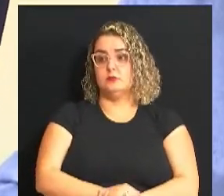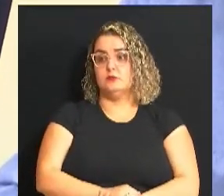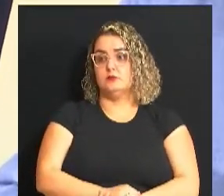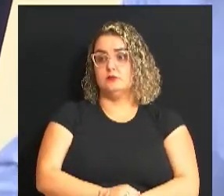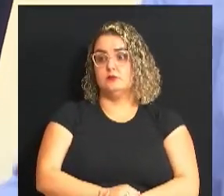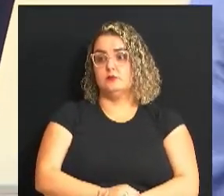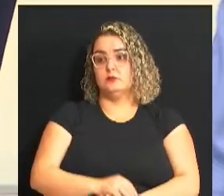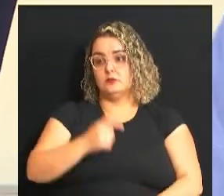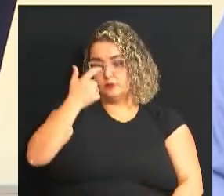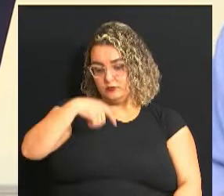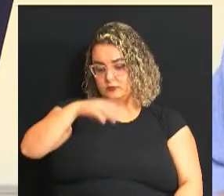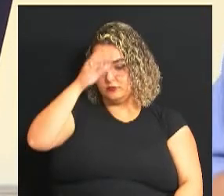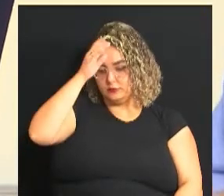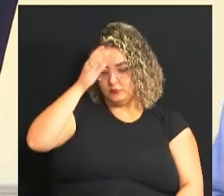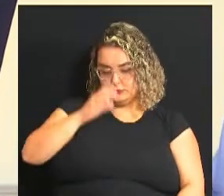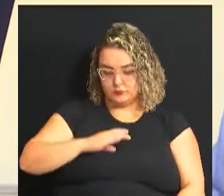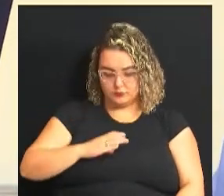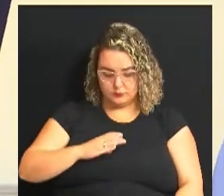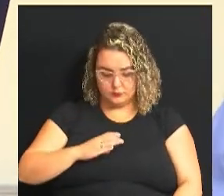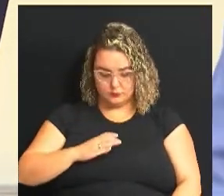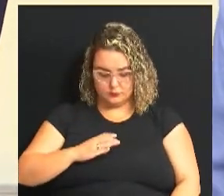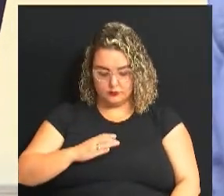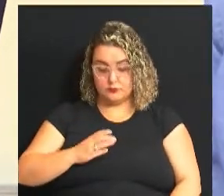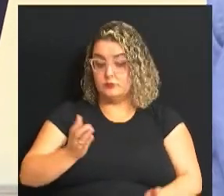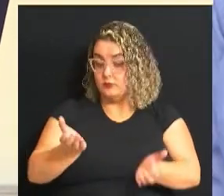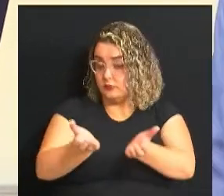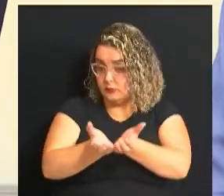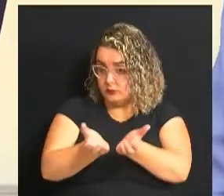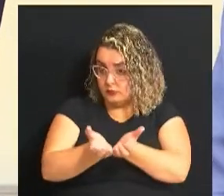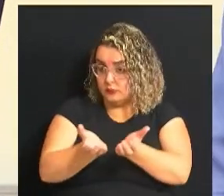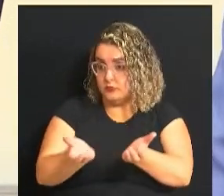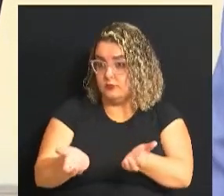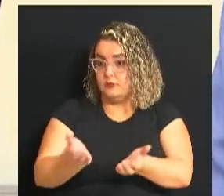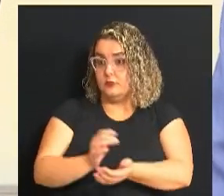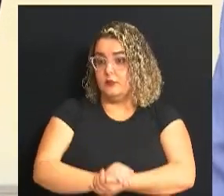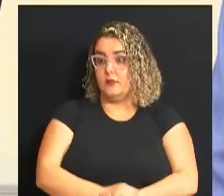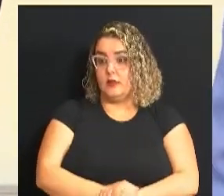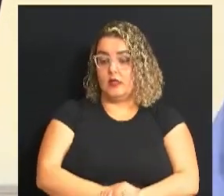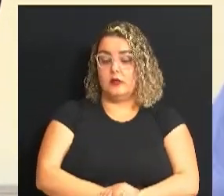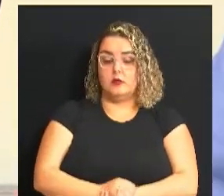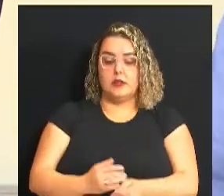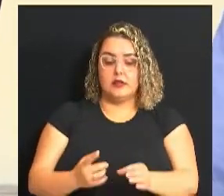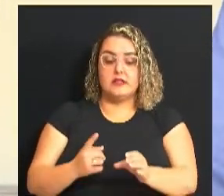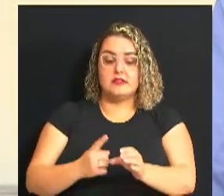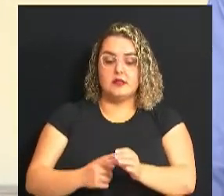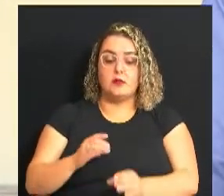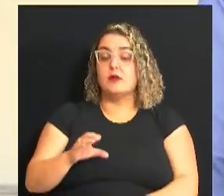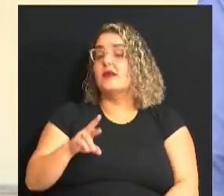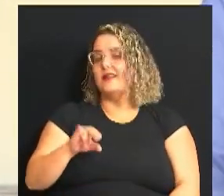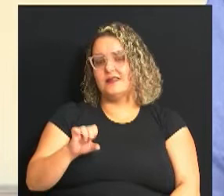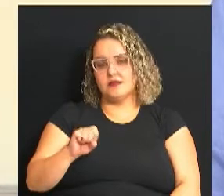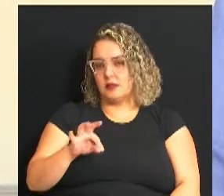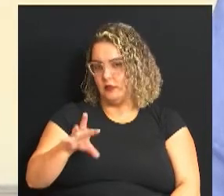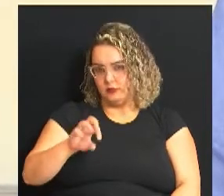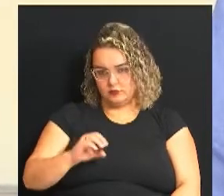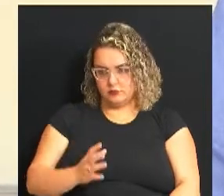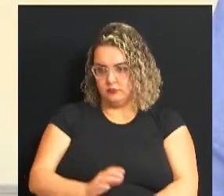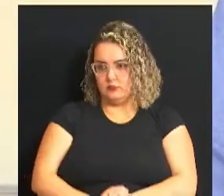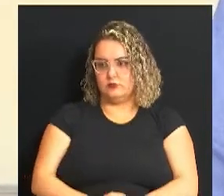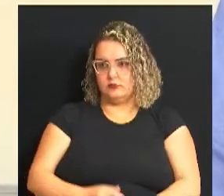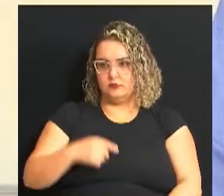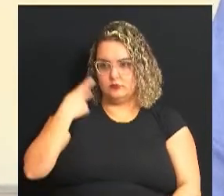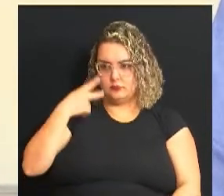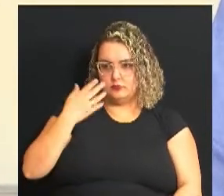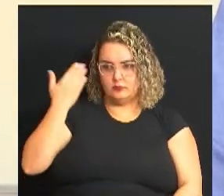enquanto cidadão, enquanto cristão, enquanto eu fui vereador